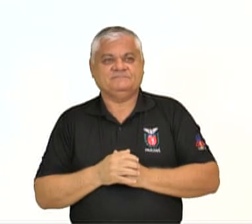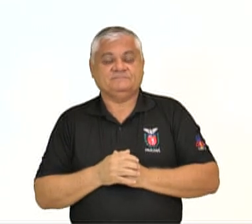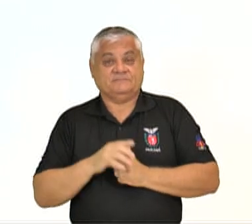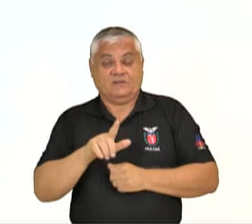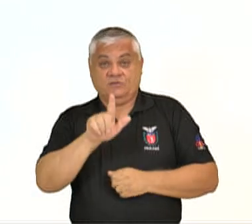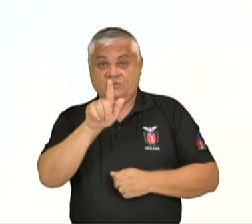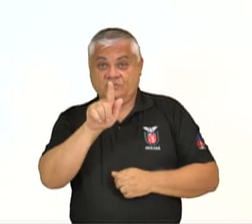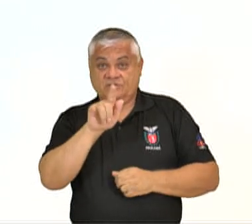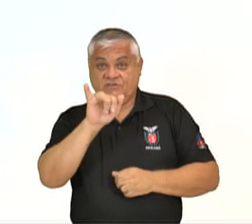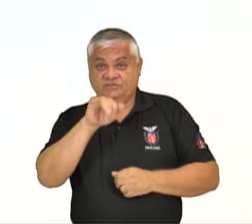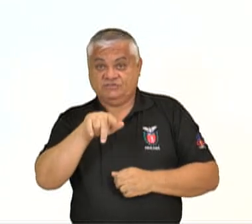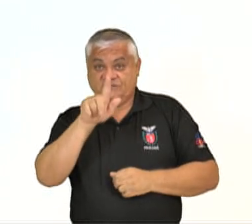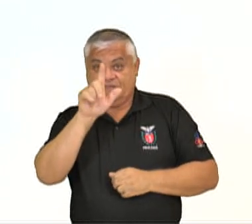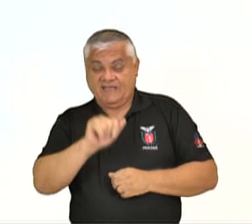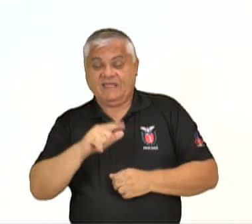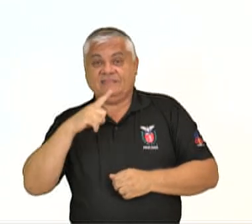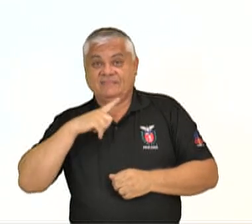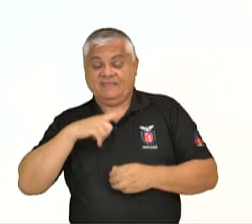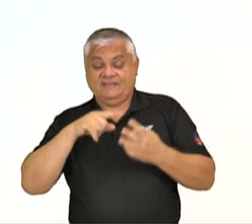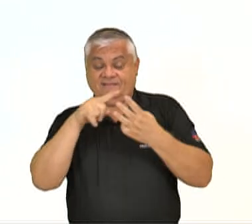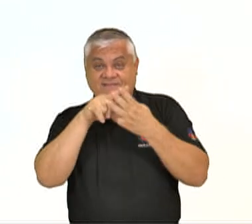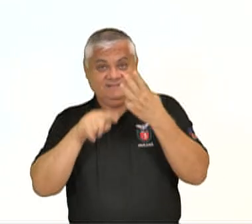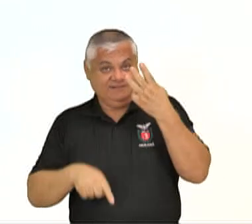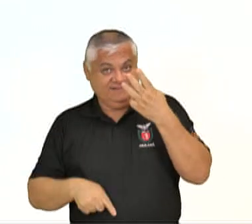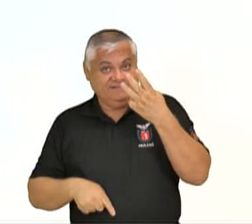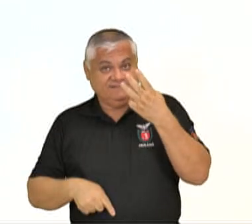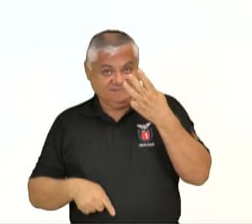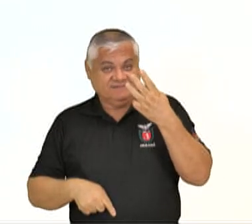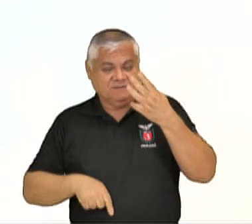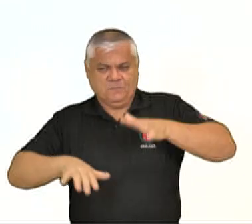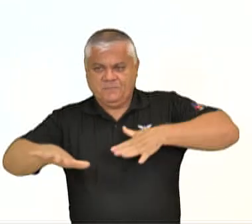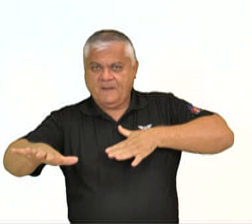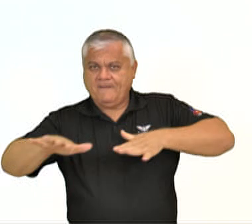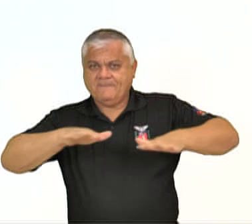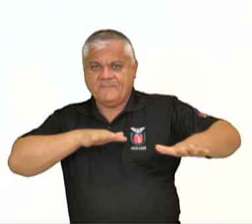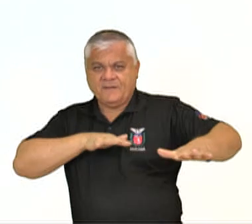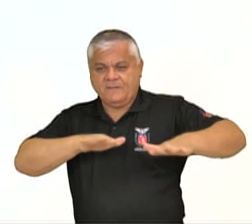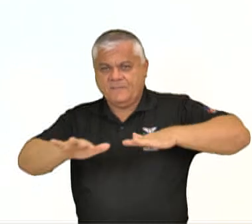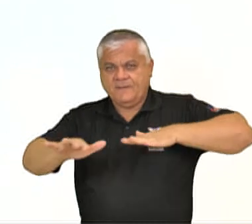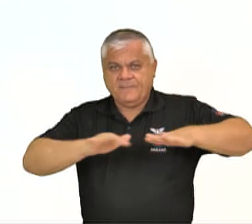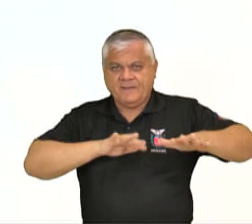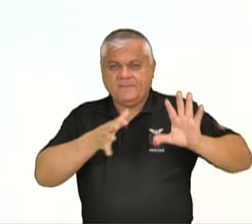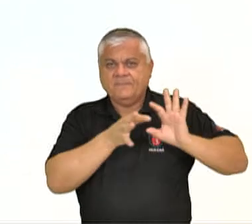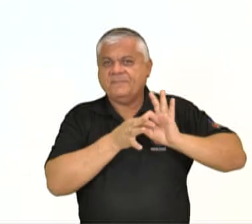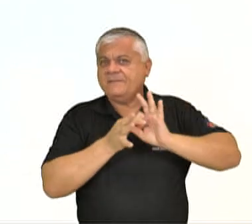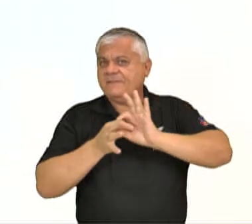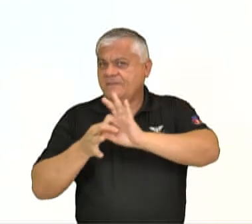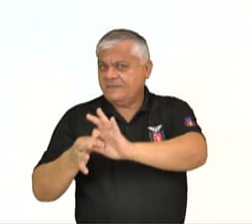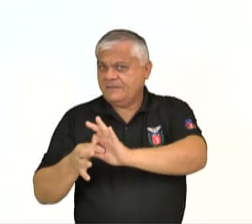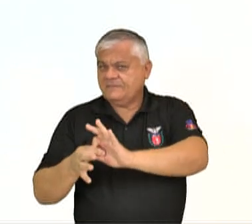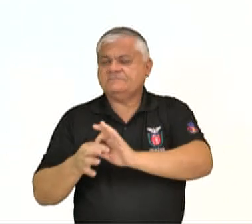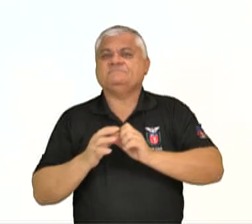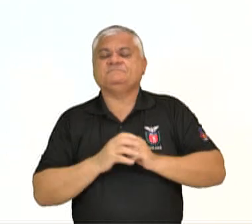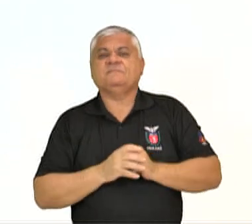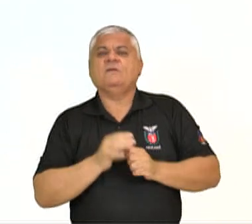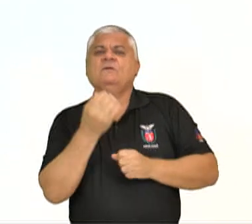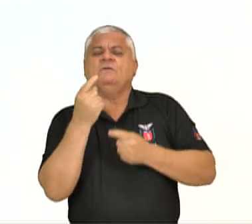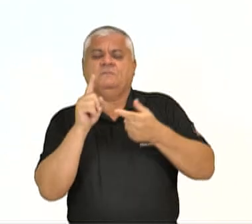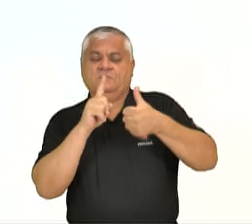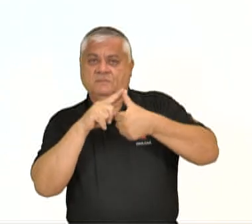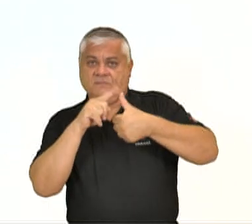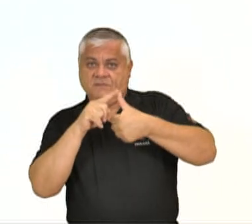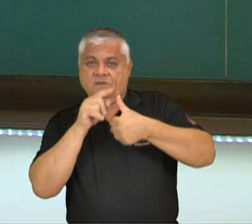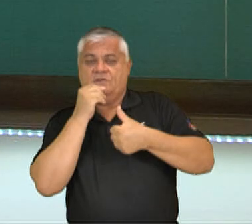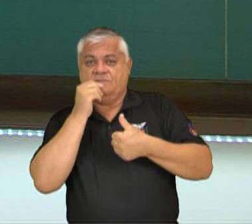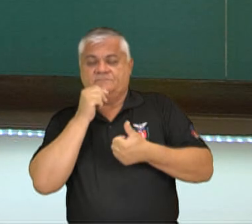A ginga é formada por 3 movimentos que se intercalam, tá? Então, quais são os